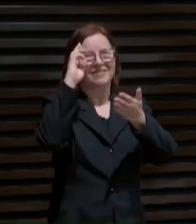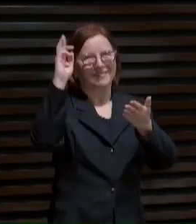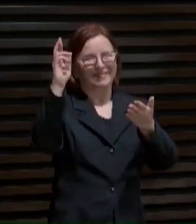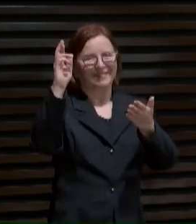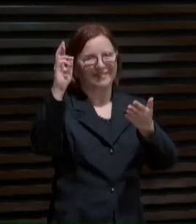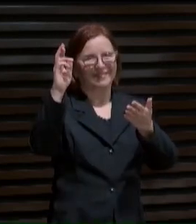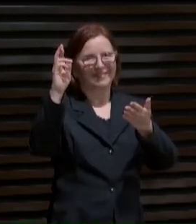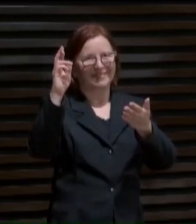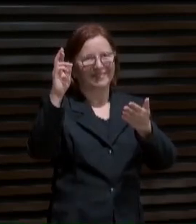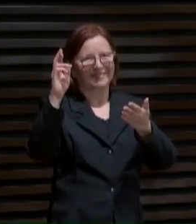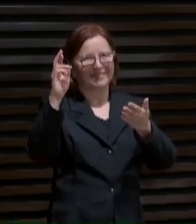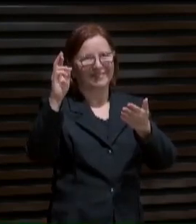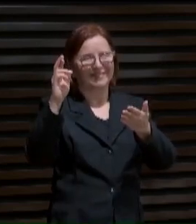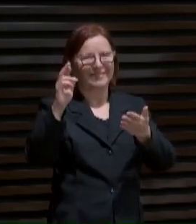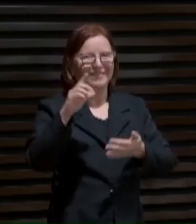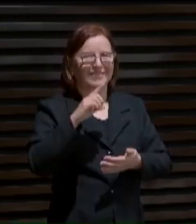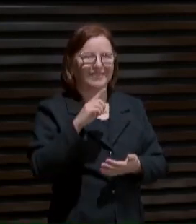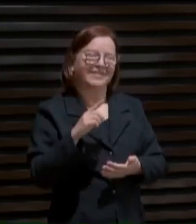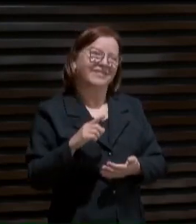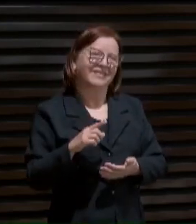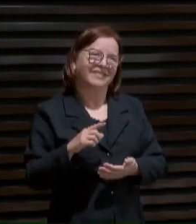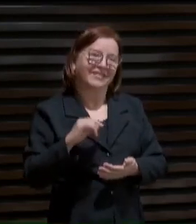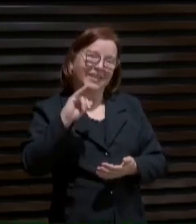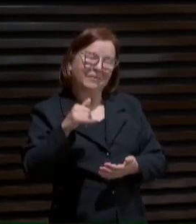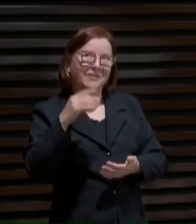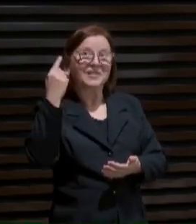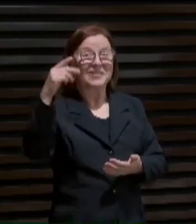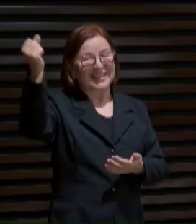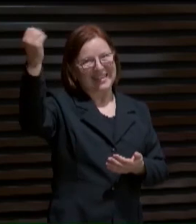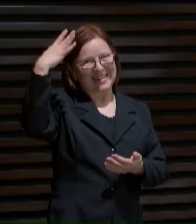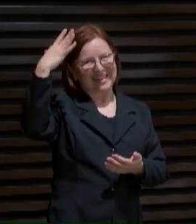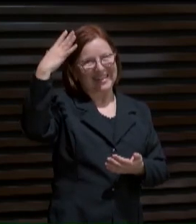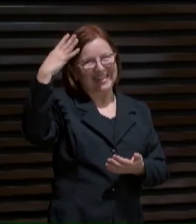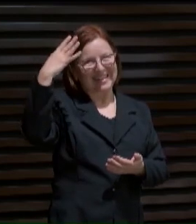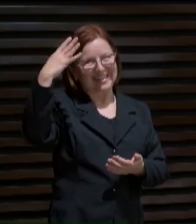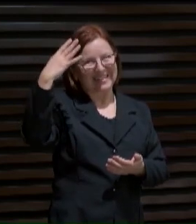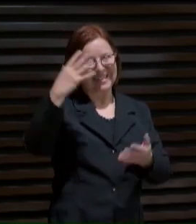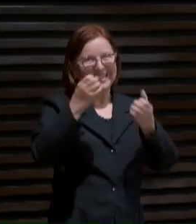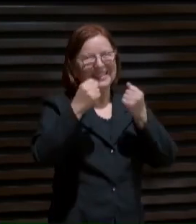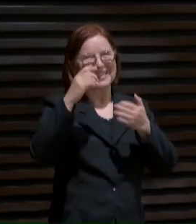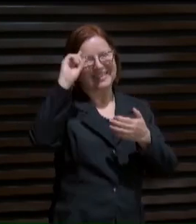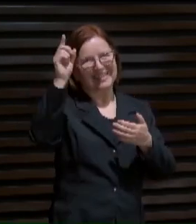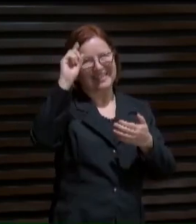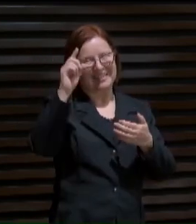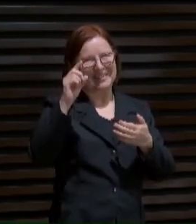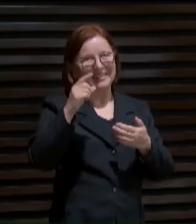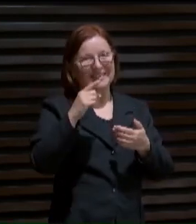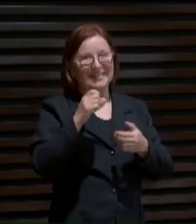graça recebida diariamente para adorá-lo ansiando a volta do Senhor